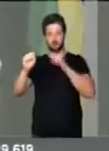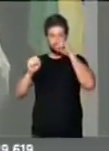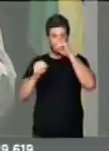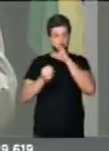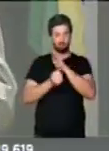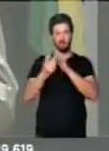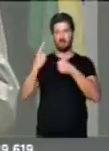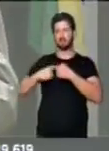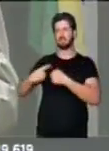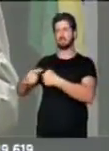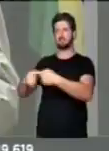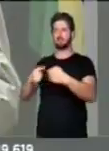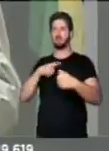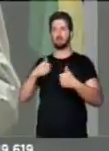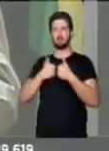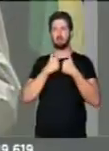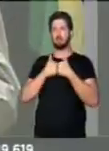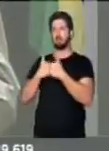vários municípios.